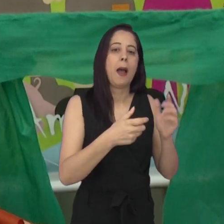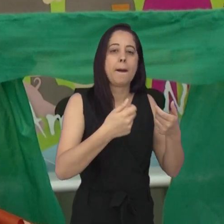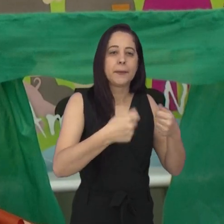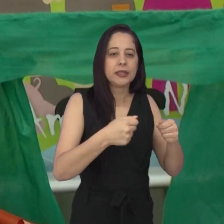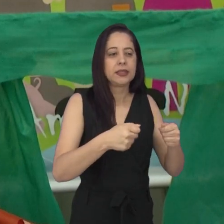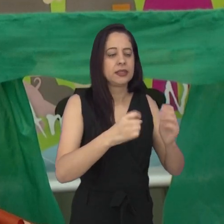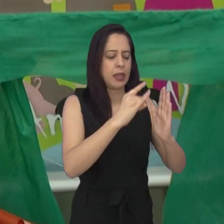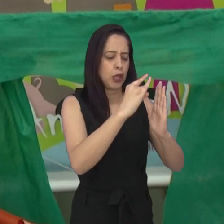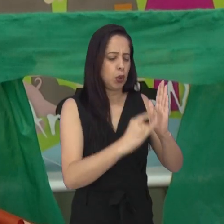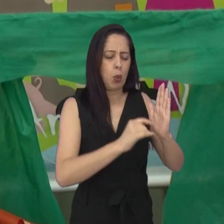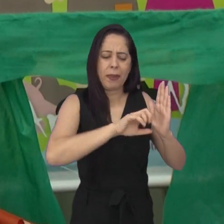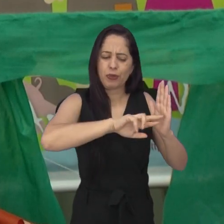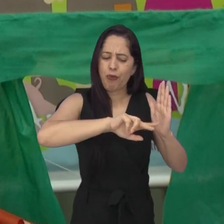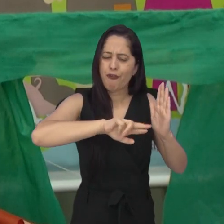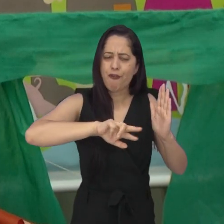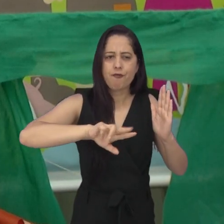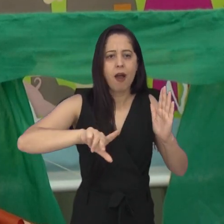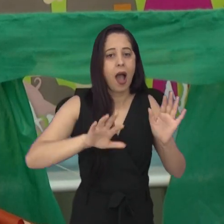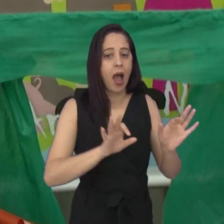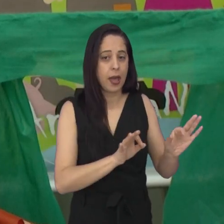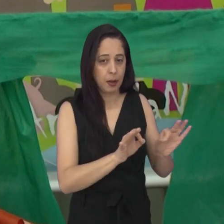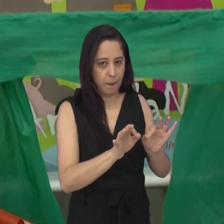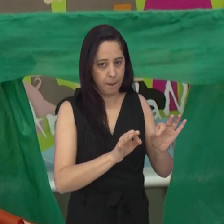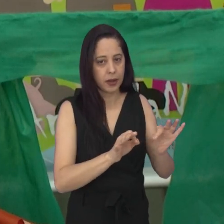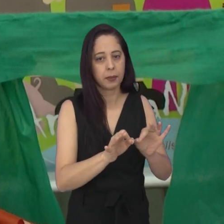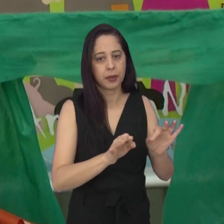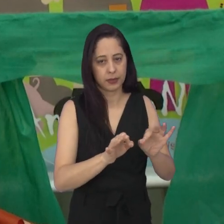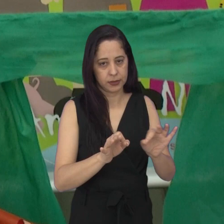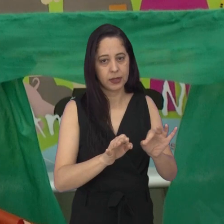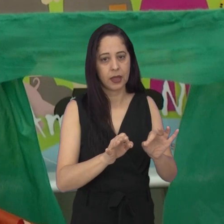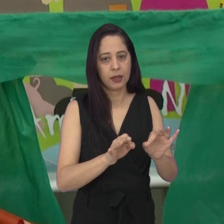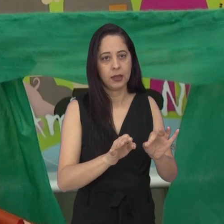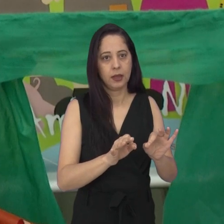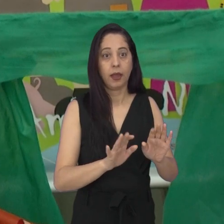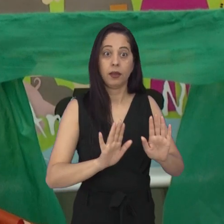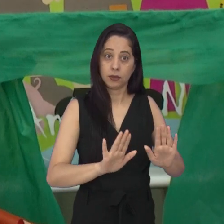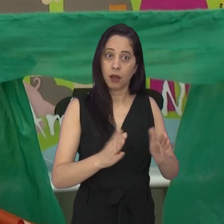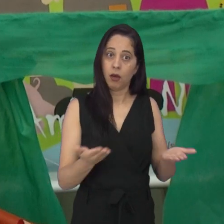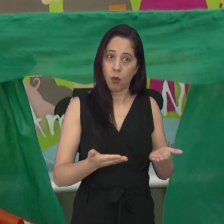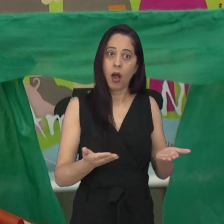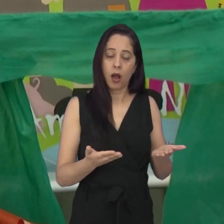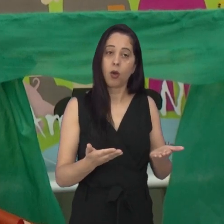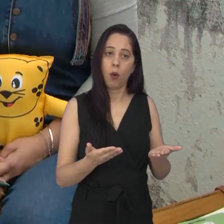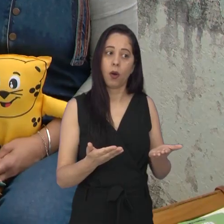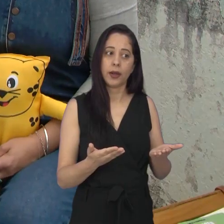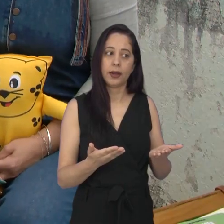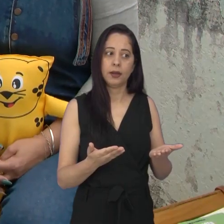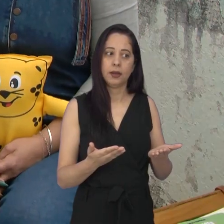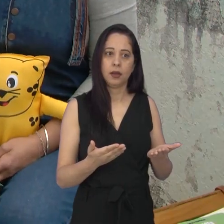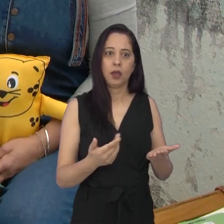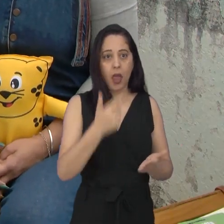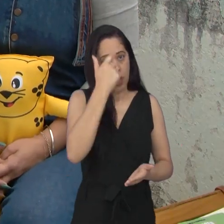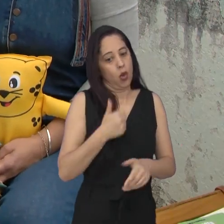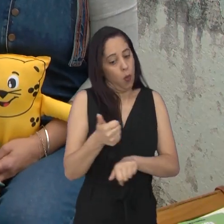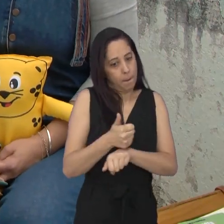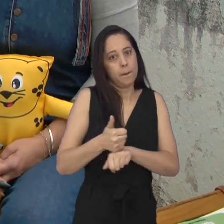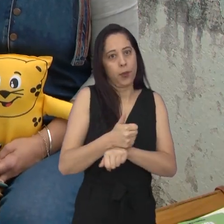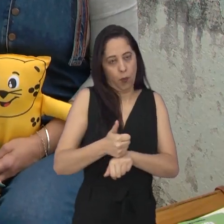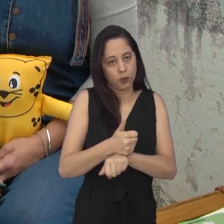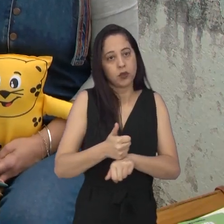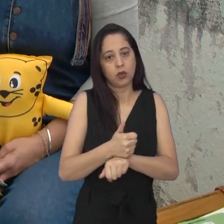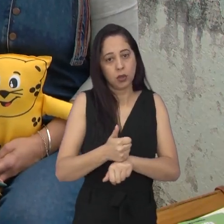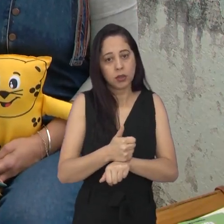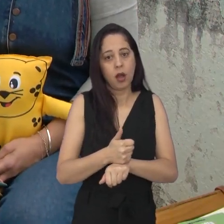algumas justificativas. Então, isso gerou que aí virou um negócio, né? Tinha que ser um negócio cultural, né?